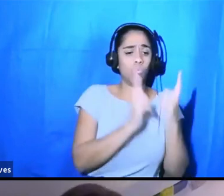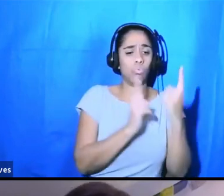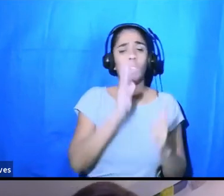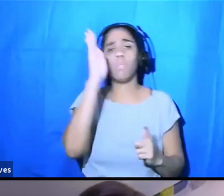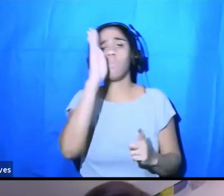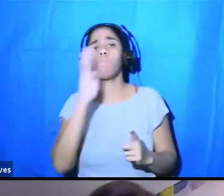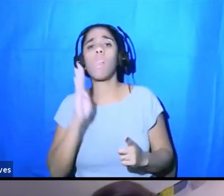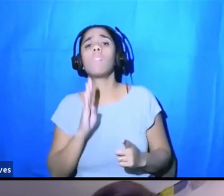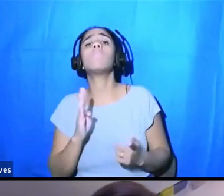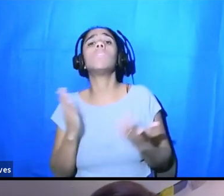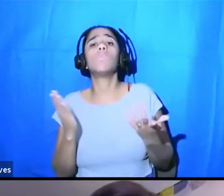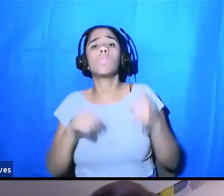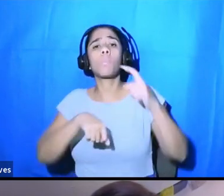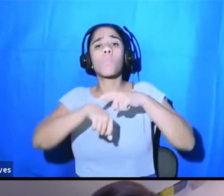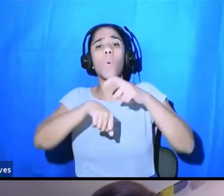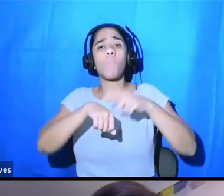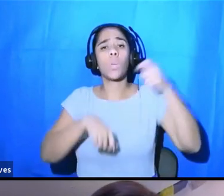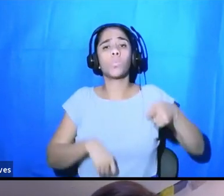viveram